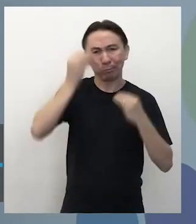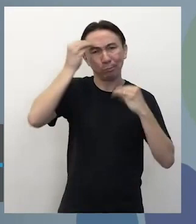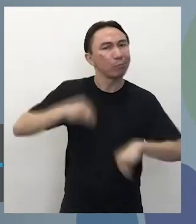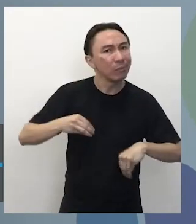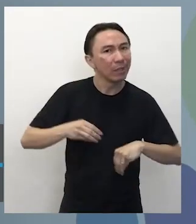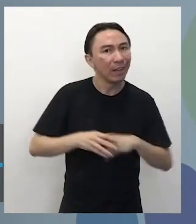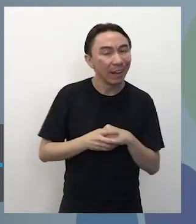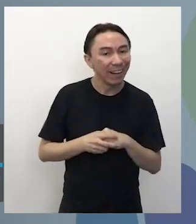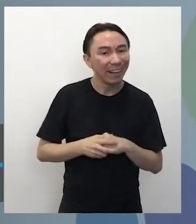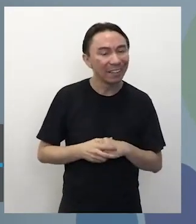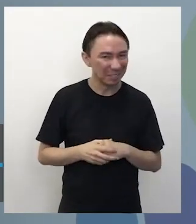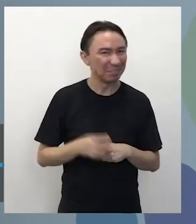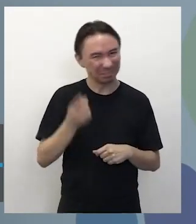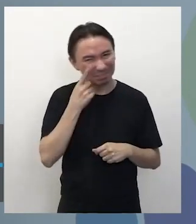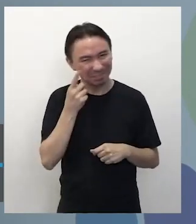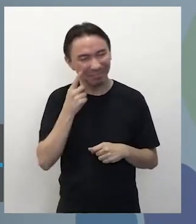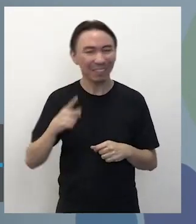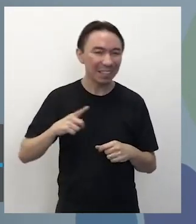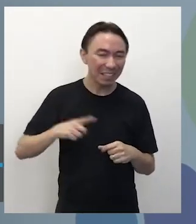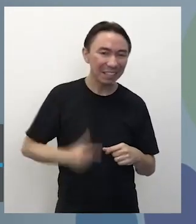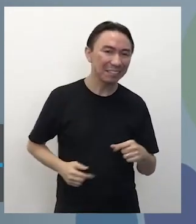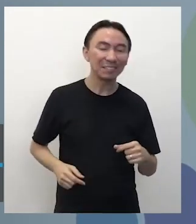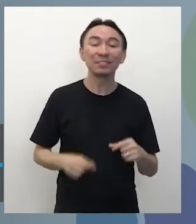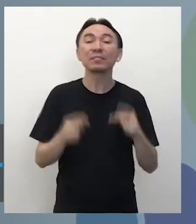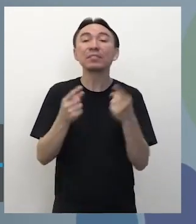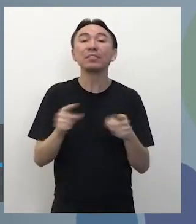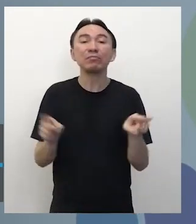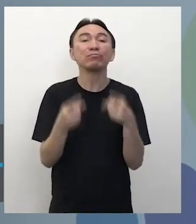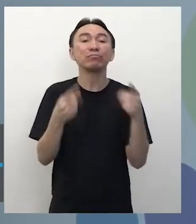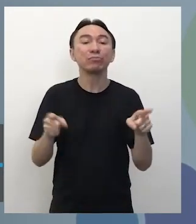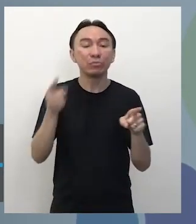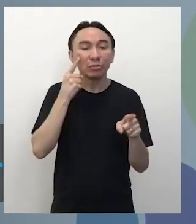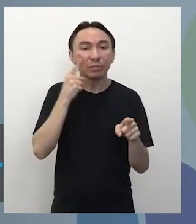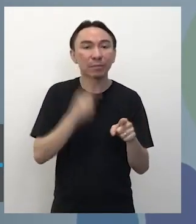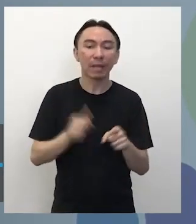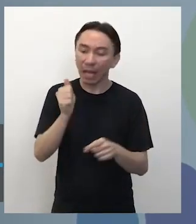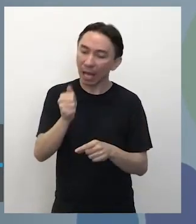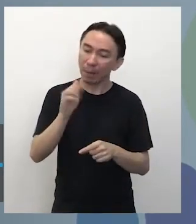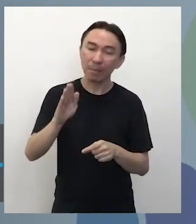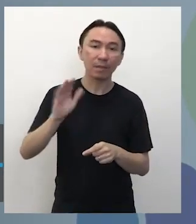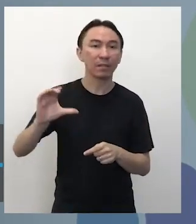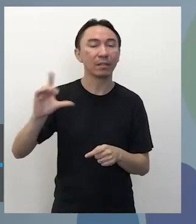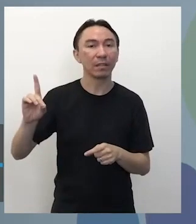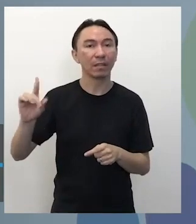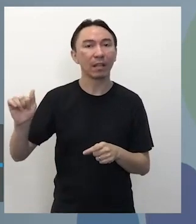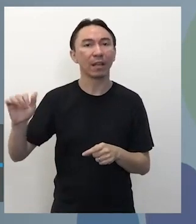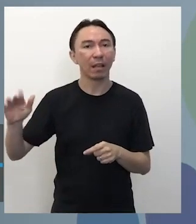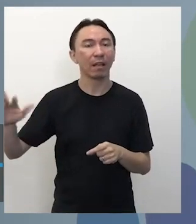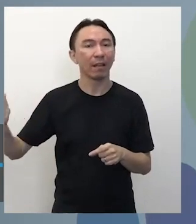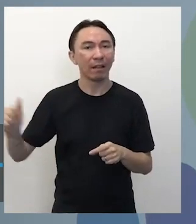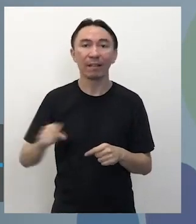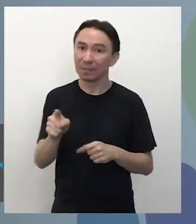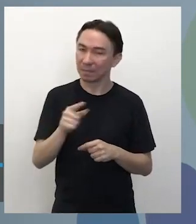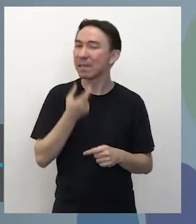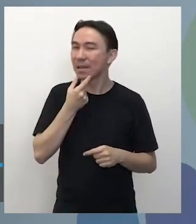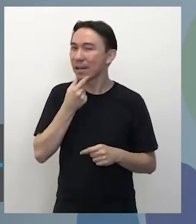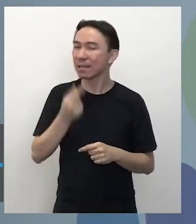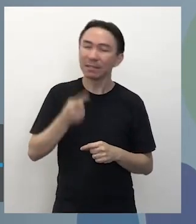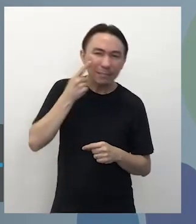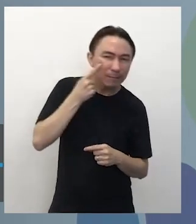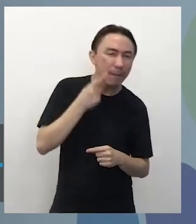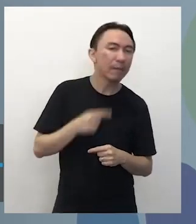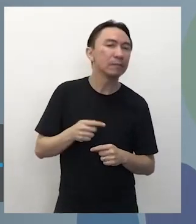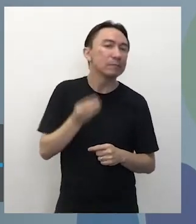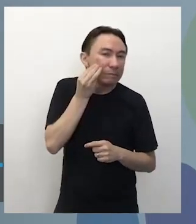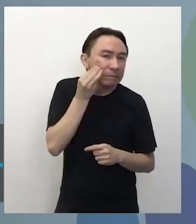vamos ver agora um videozinho, uma musiquinha aí do alfabeto inglês. Tenta repetir em casa aí, faz o seu pai, sua mãe repetir com você também. Vocês